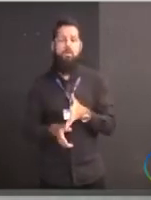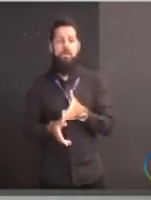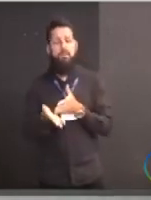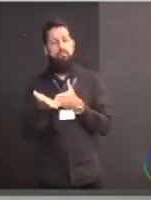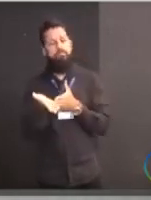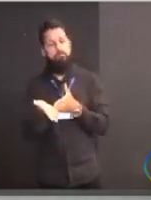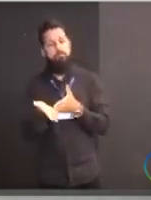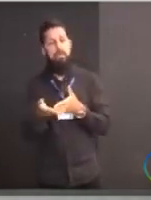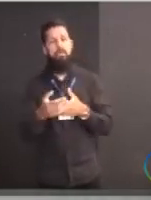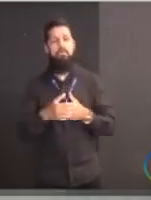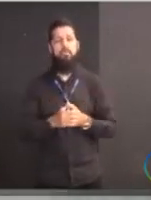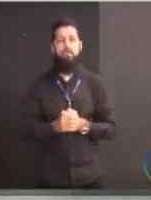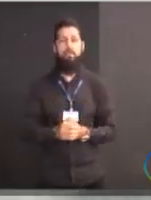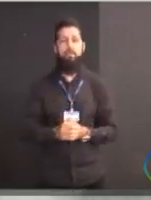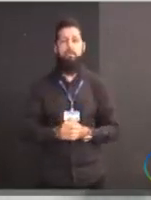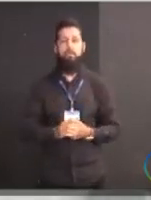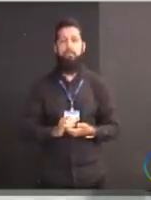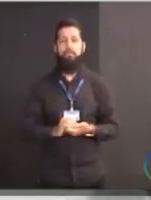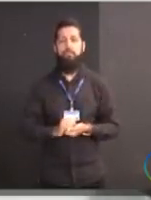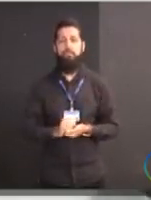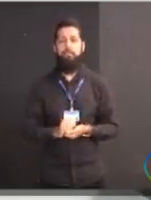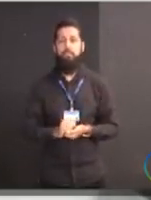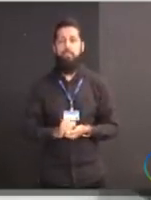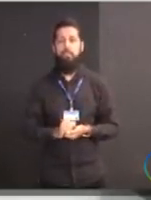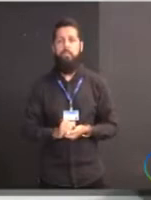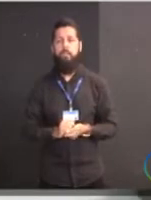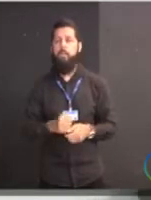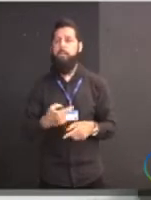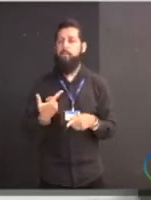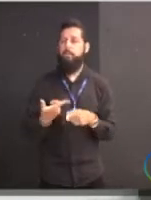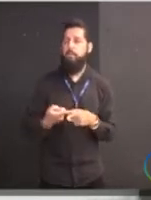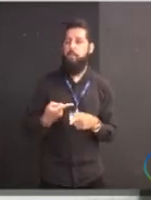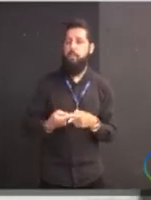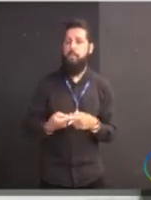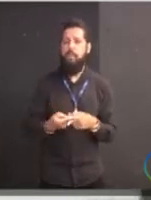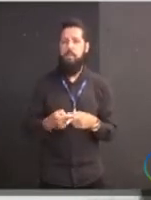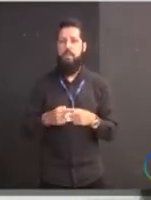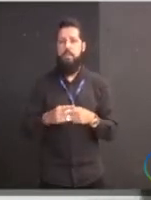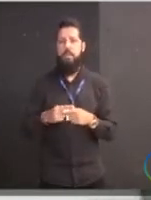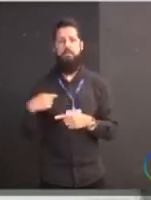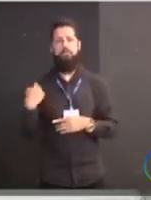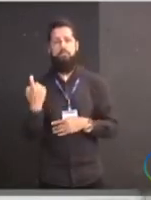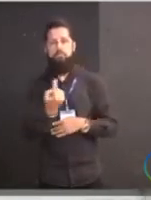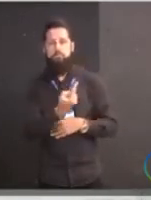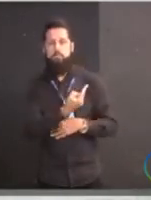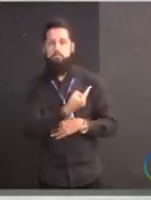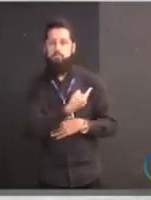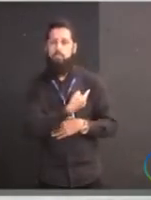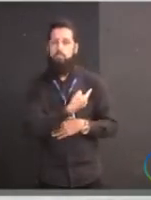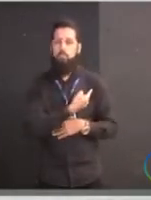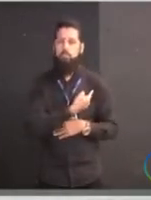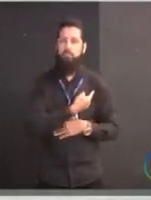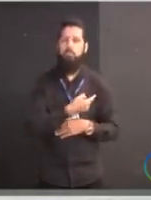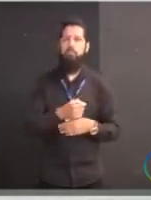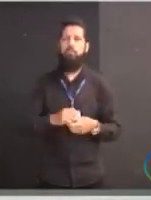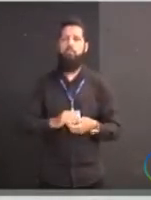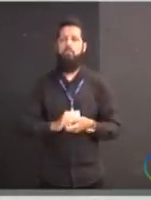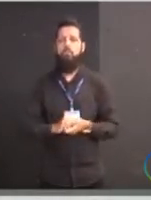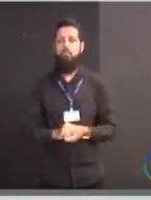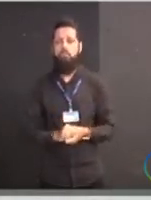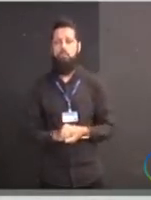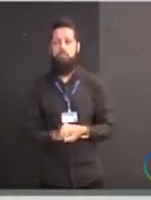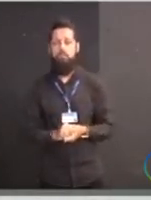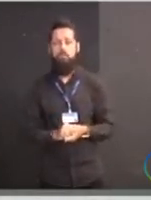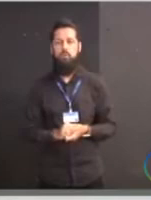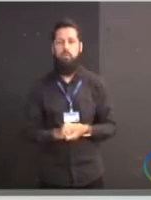talvez nem chegasse a existir. Porque todo mundo industrial, todo campo de